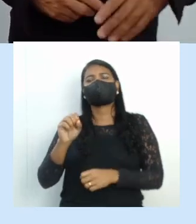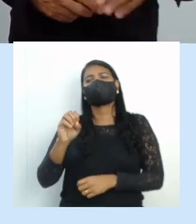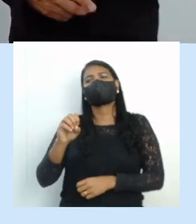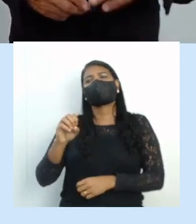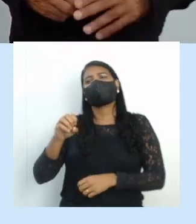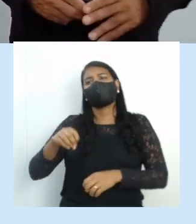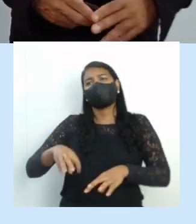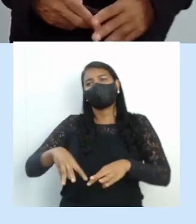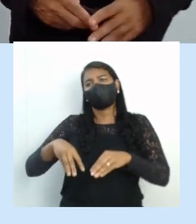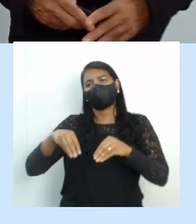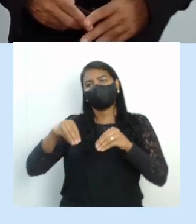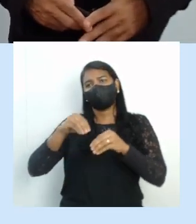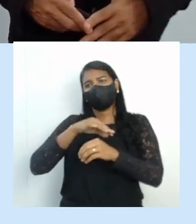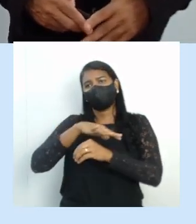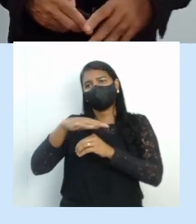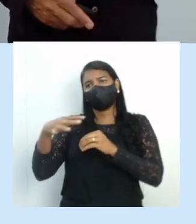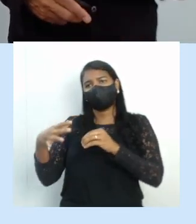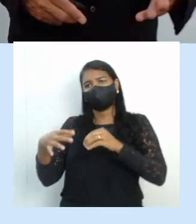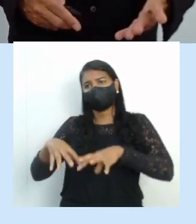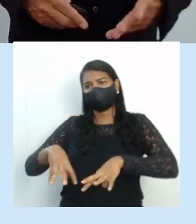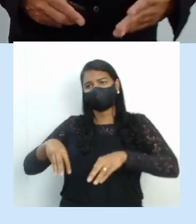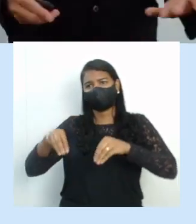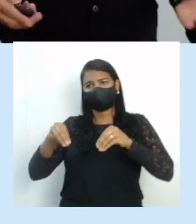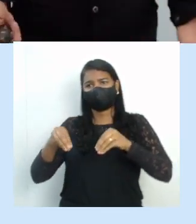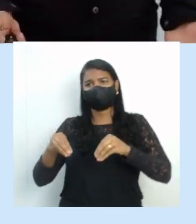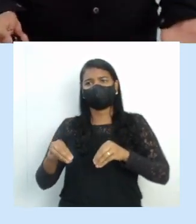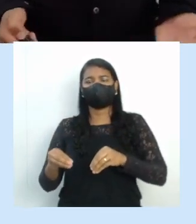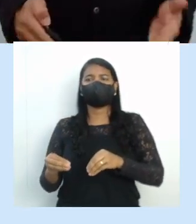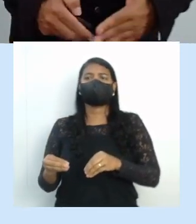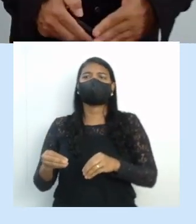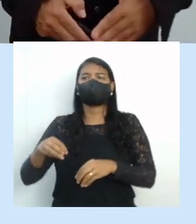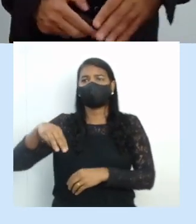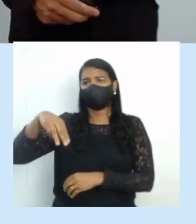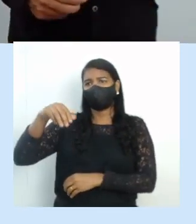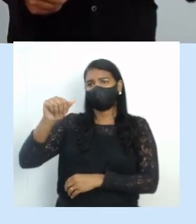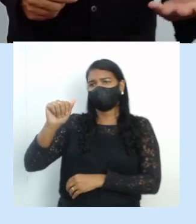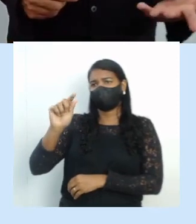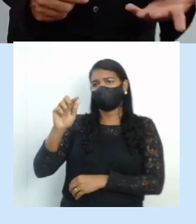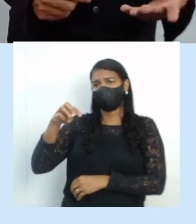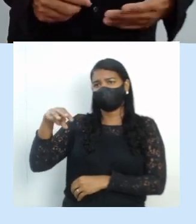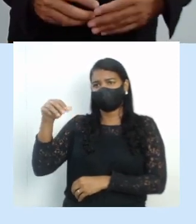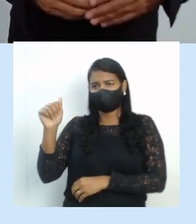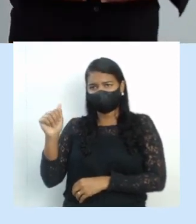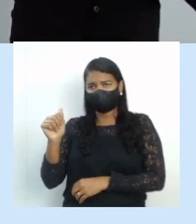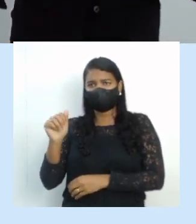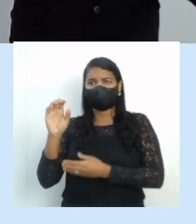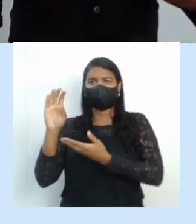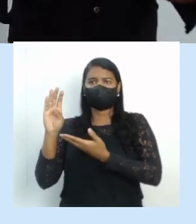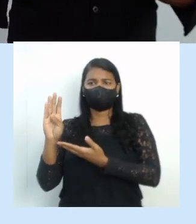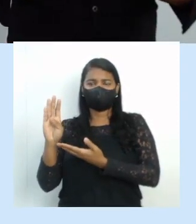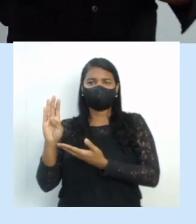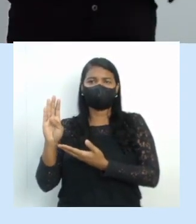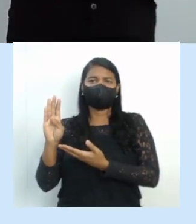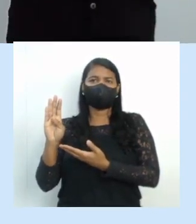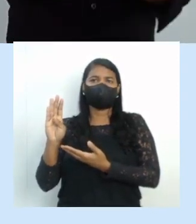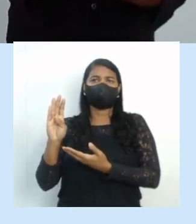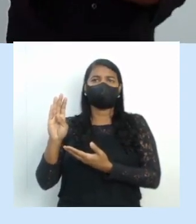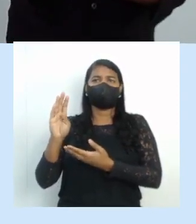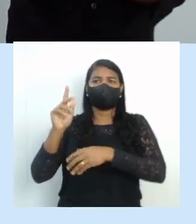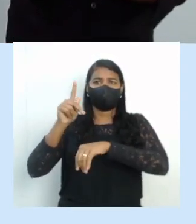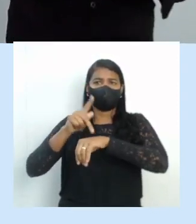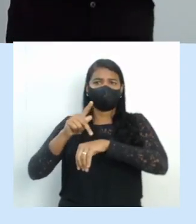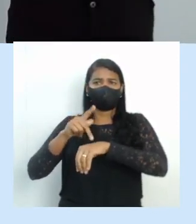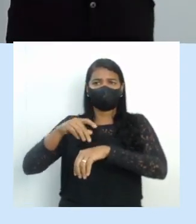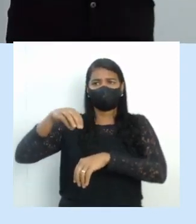minerais da crosta terrestre, isto é, o magma. Letra B. As rochas